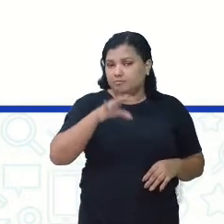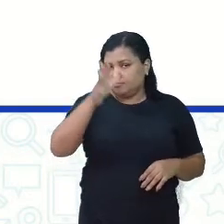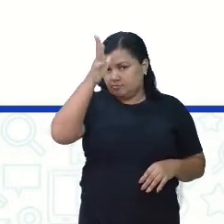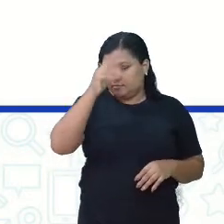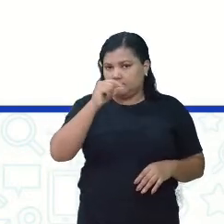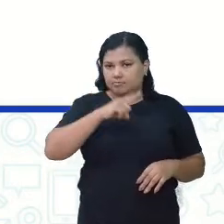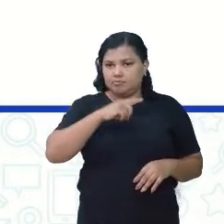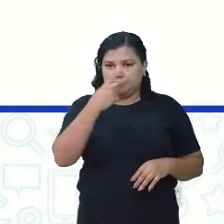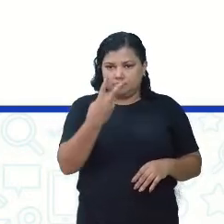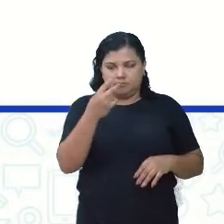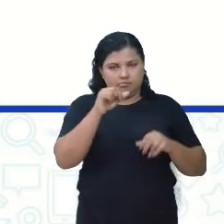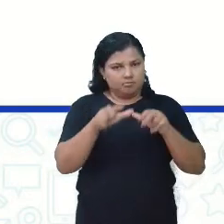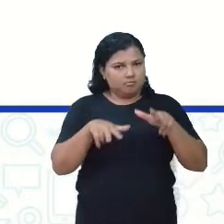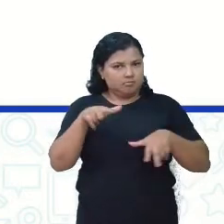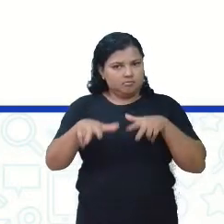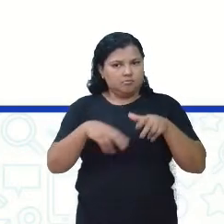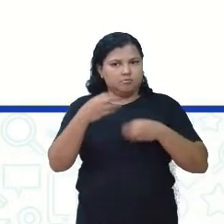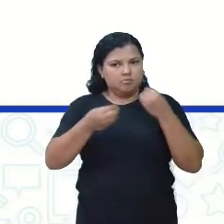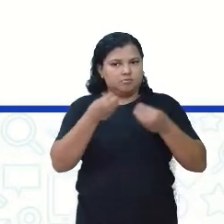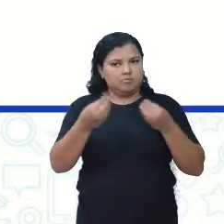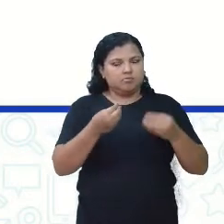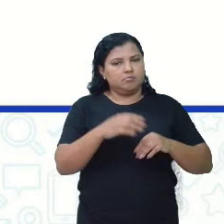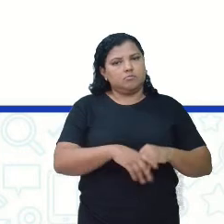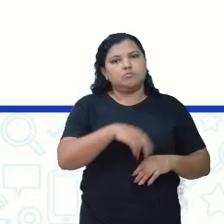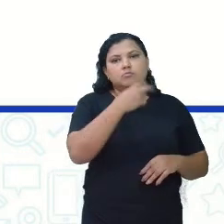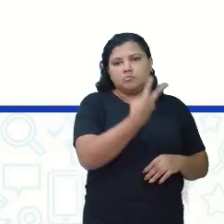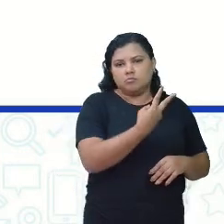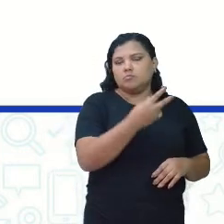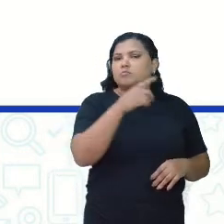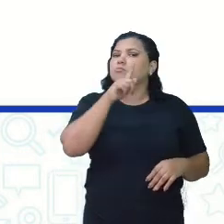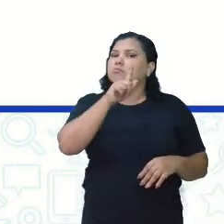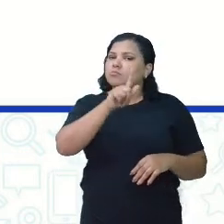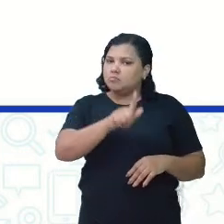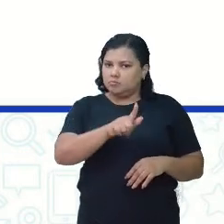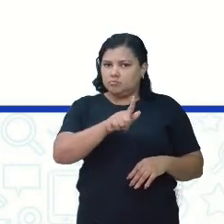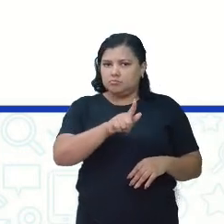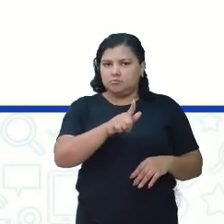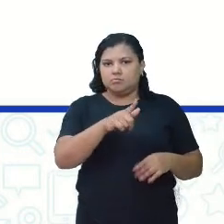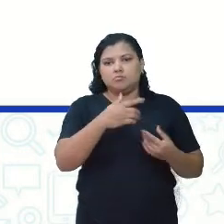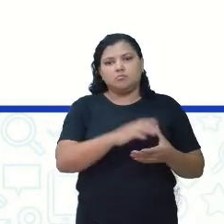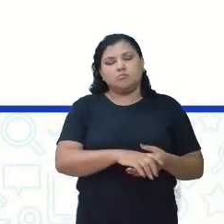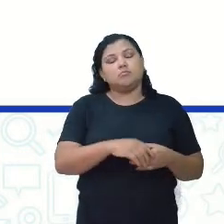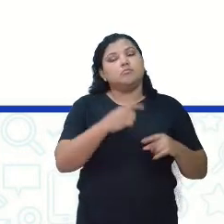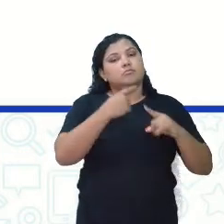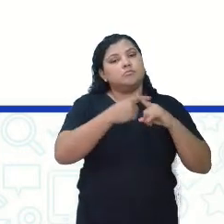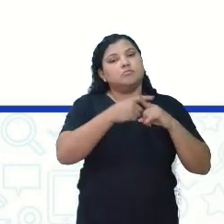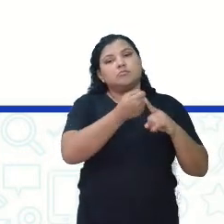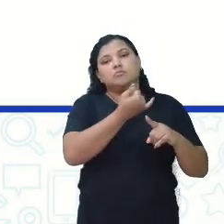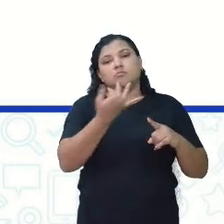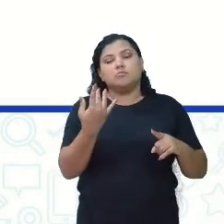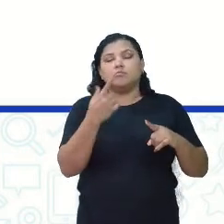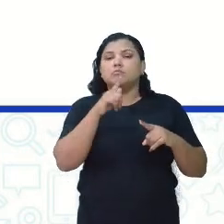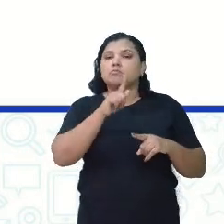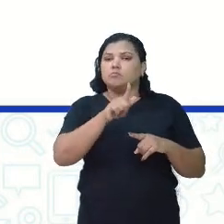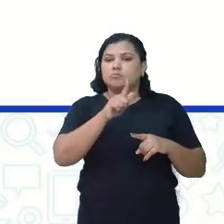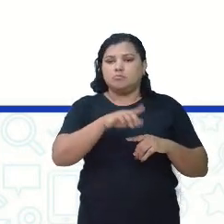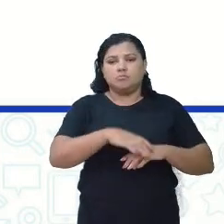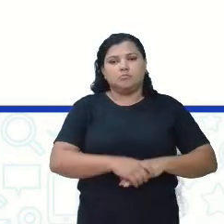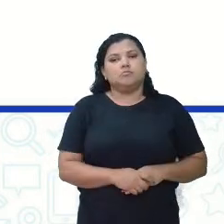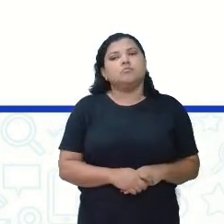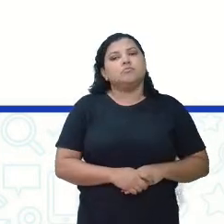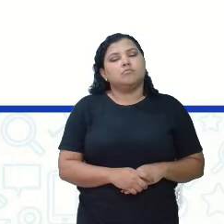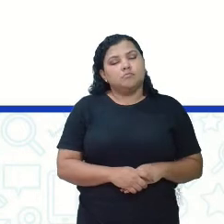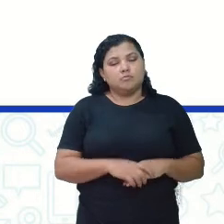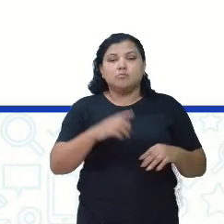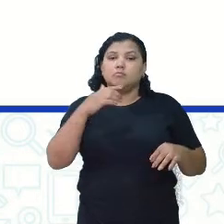2 pés. Como é que eu escrevo isso aí? 2 vezes a quantidade de galinhas vai dar a quantidade